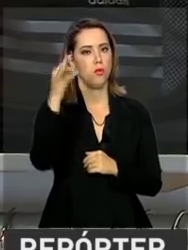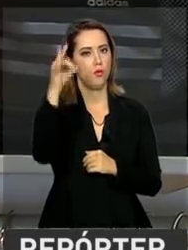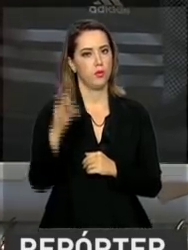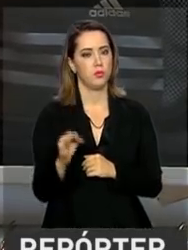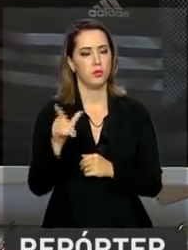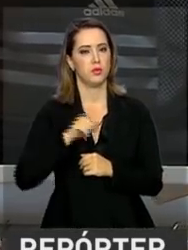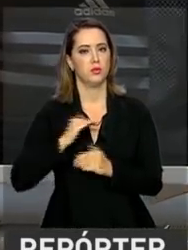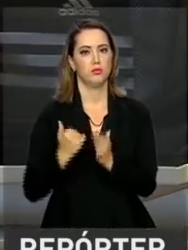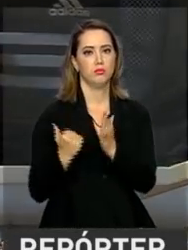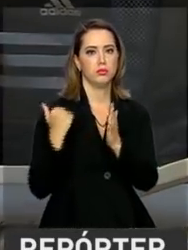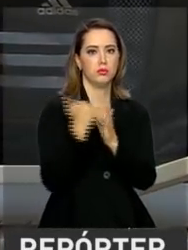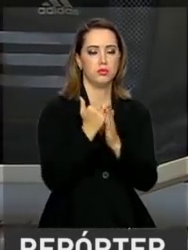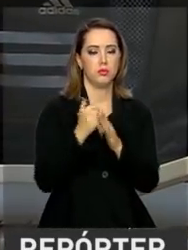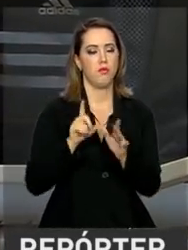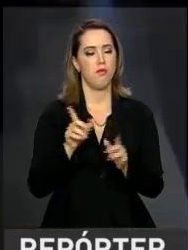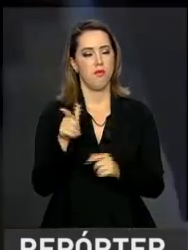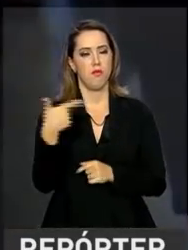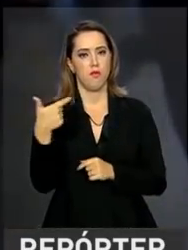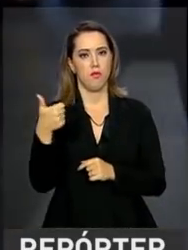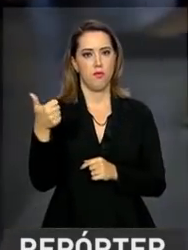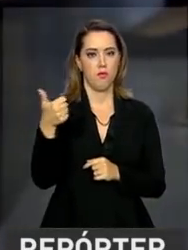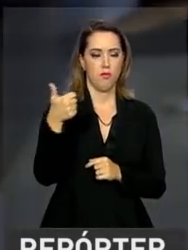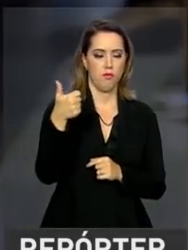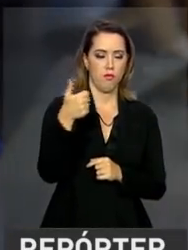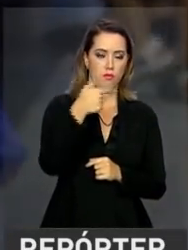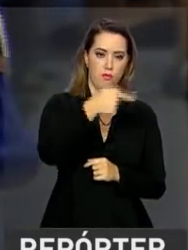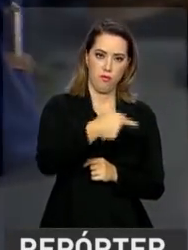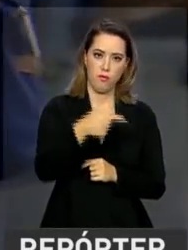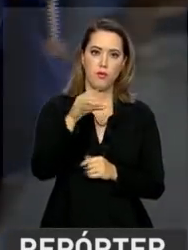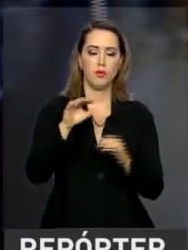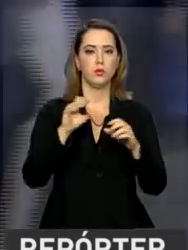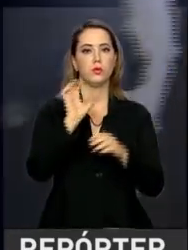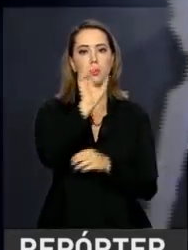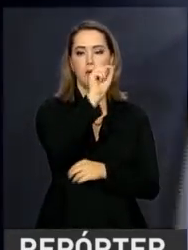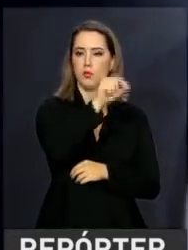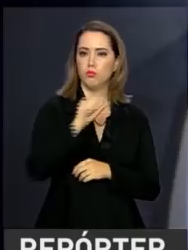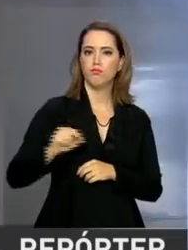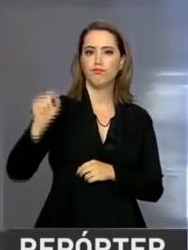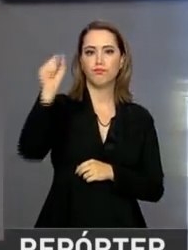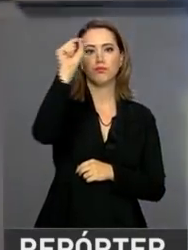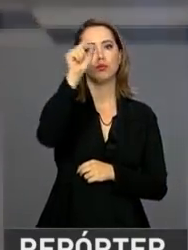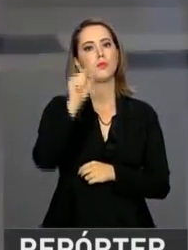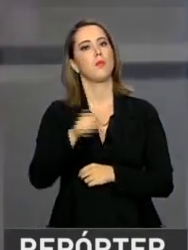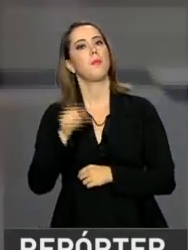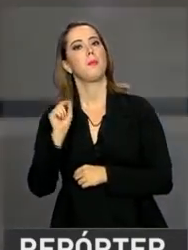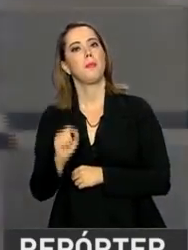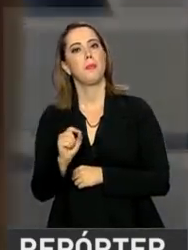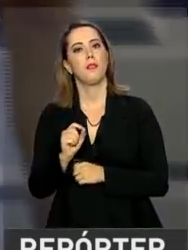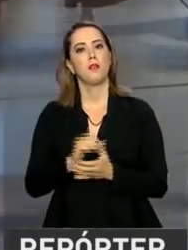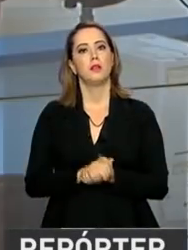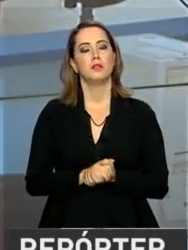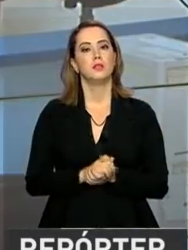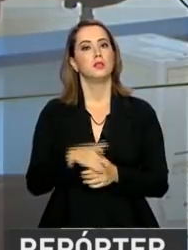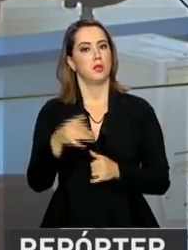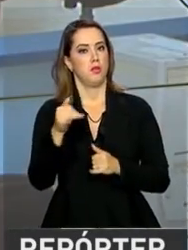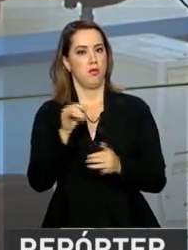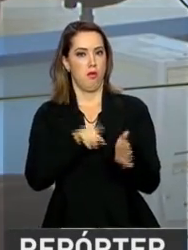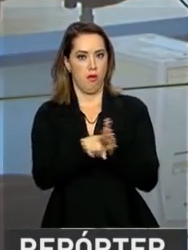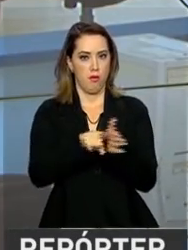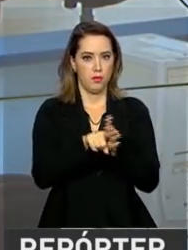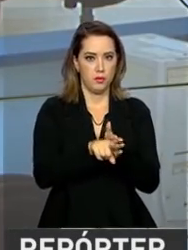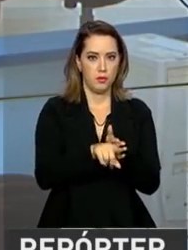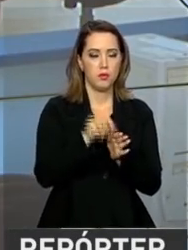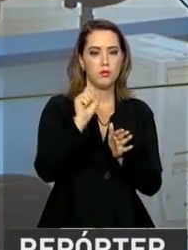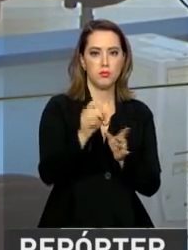17 dos 27 estados pesquisados, destaque para Sergipe, Amapá e Paraná. A pesquisa